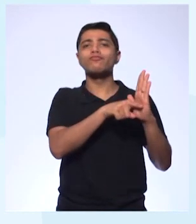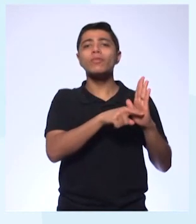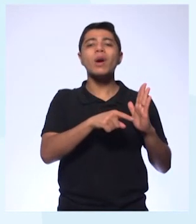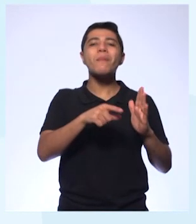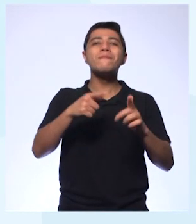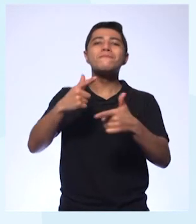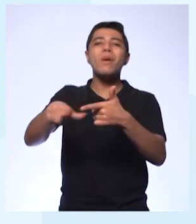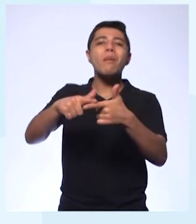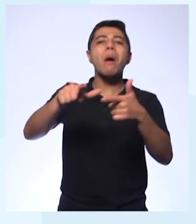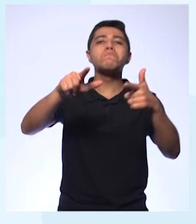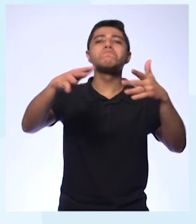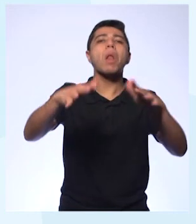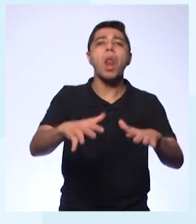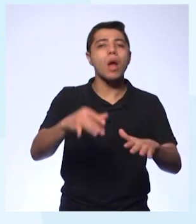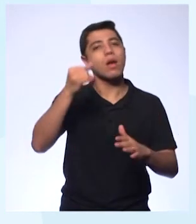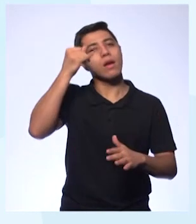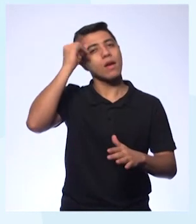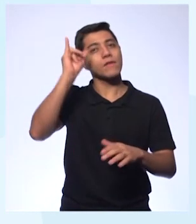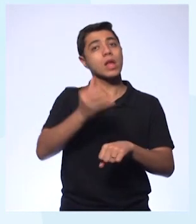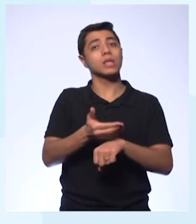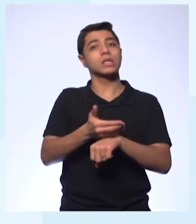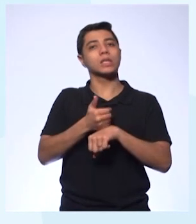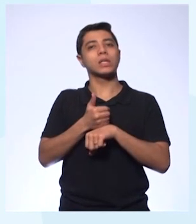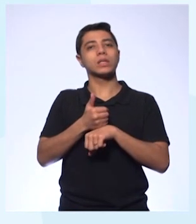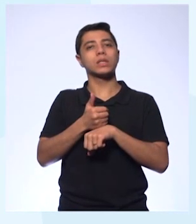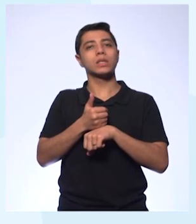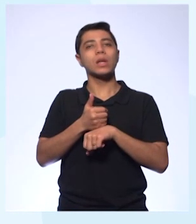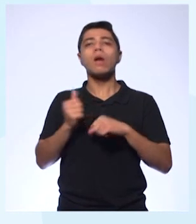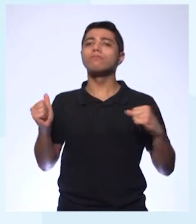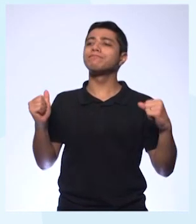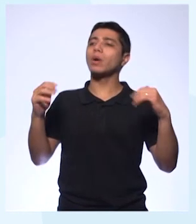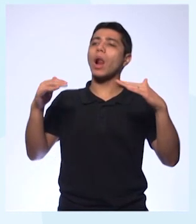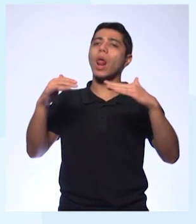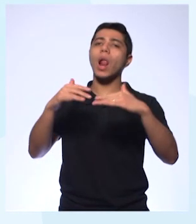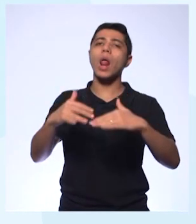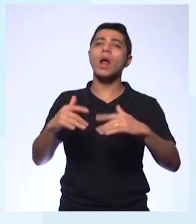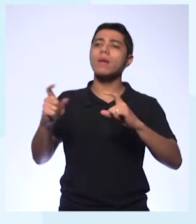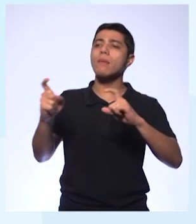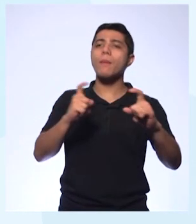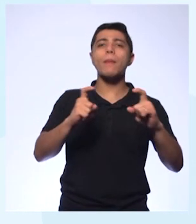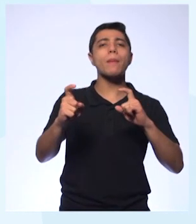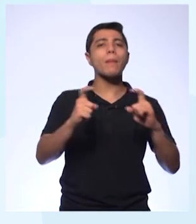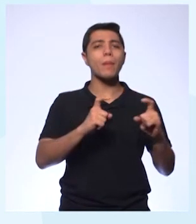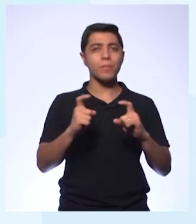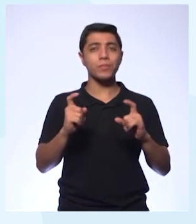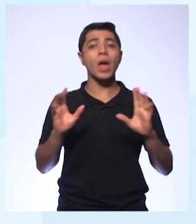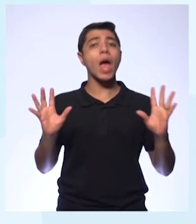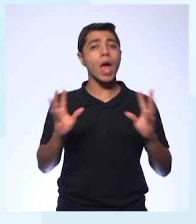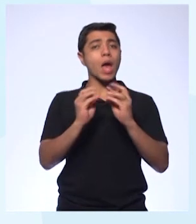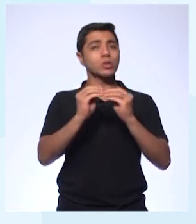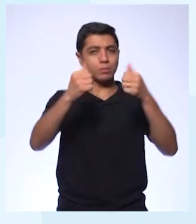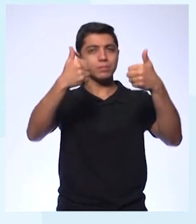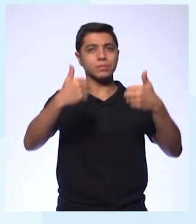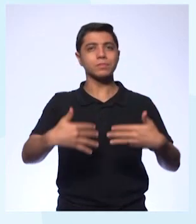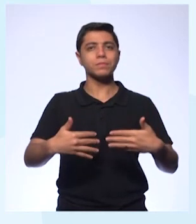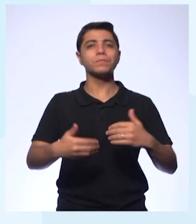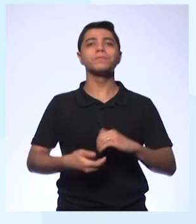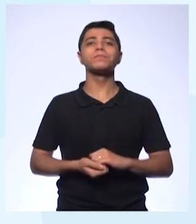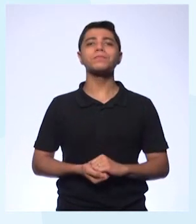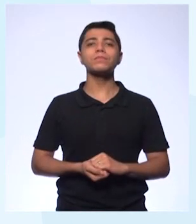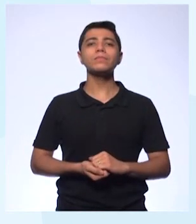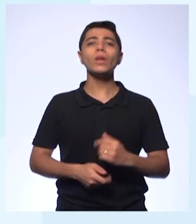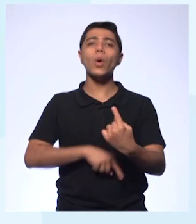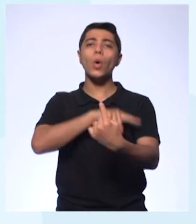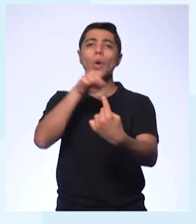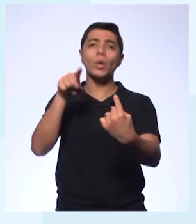série de resoluções da Assembleia Geral das Nações Unidas, mas pode ser assim resumido: servir como ponto focal